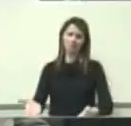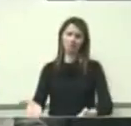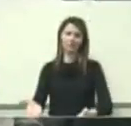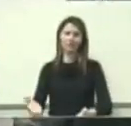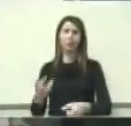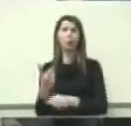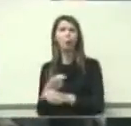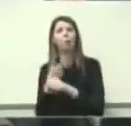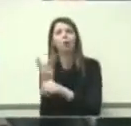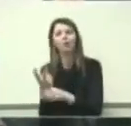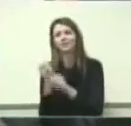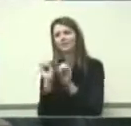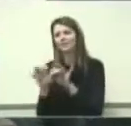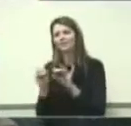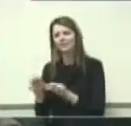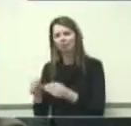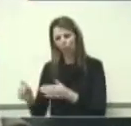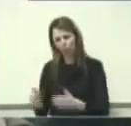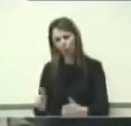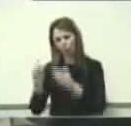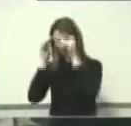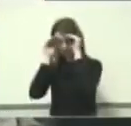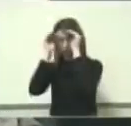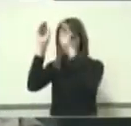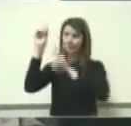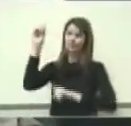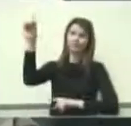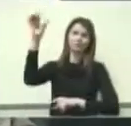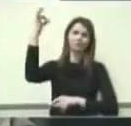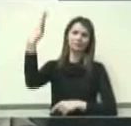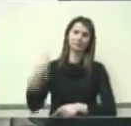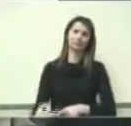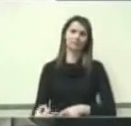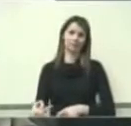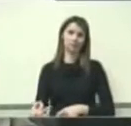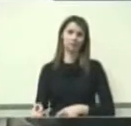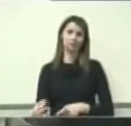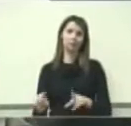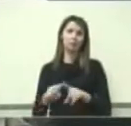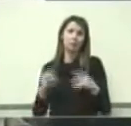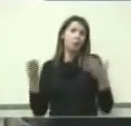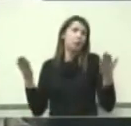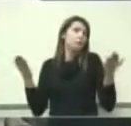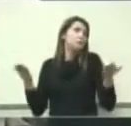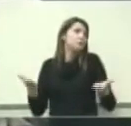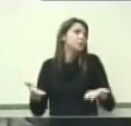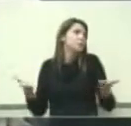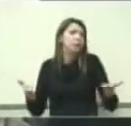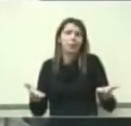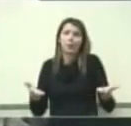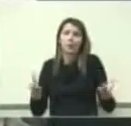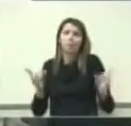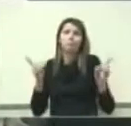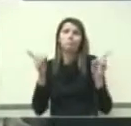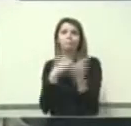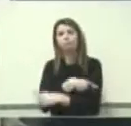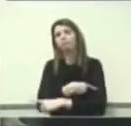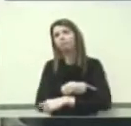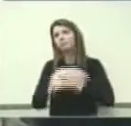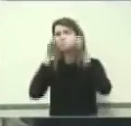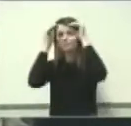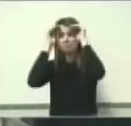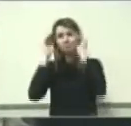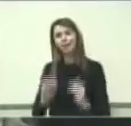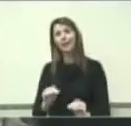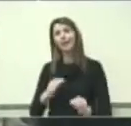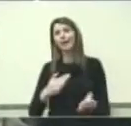procurei ensiná-lo nos caminhos mas agora os ventos são contrários o meu filho não me obedece